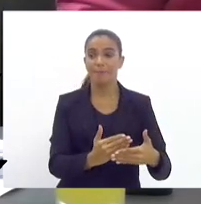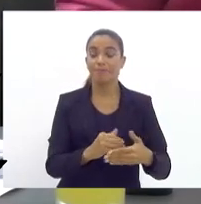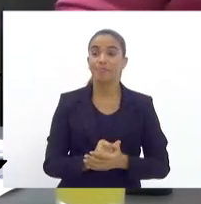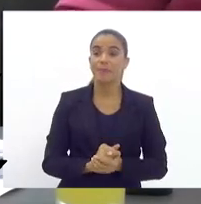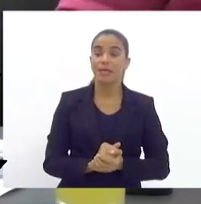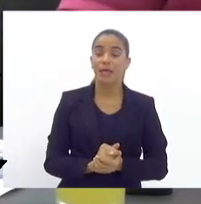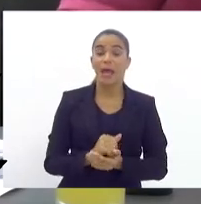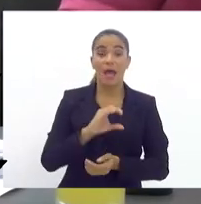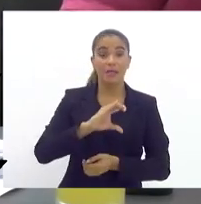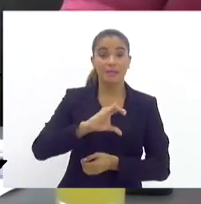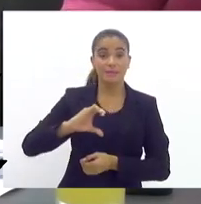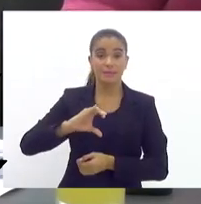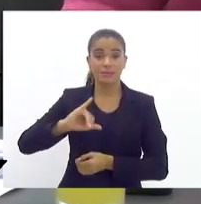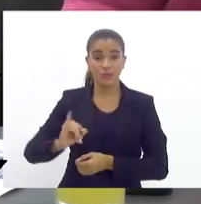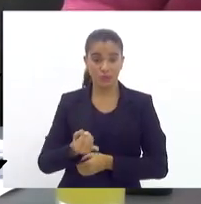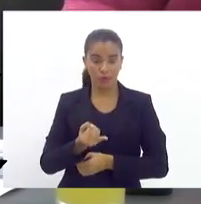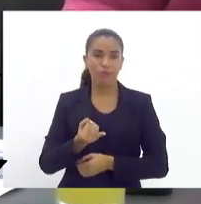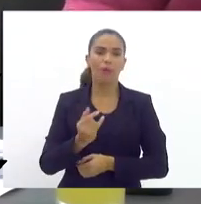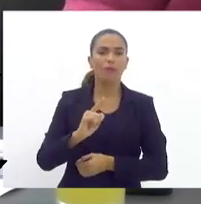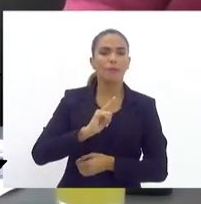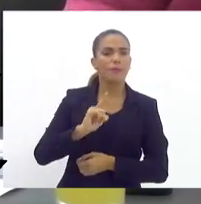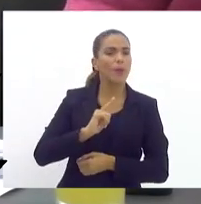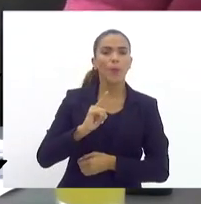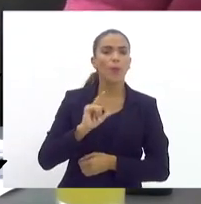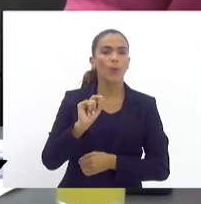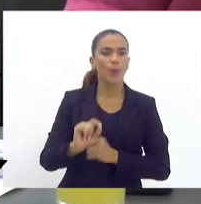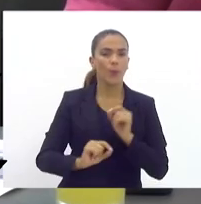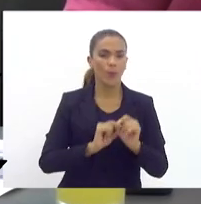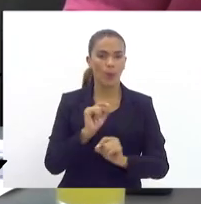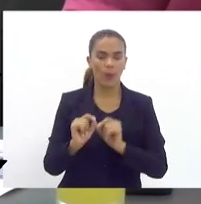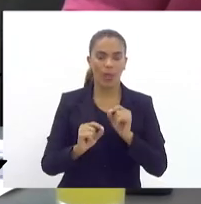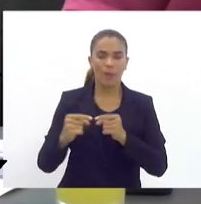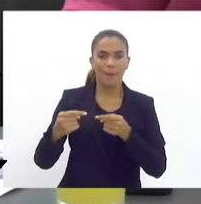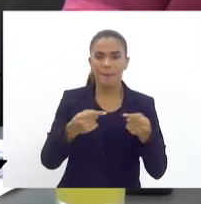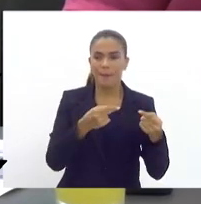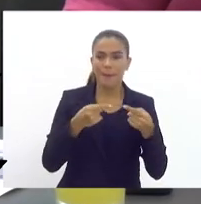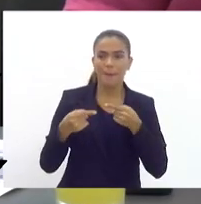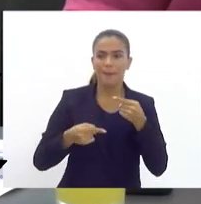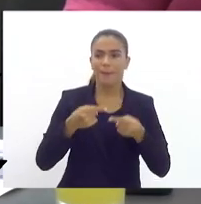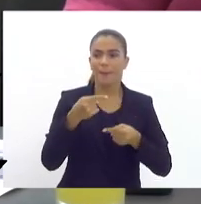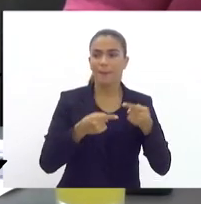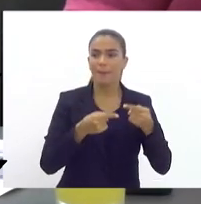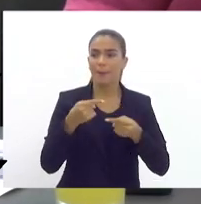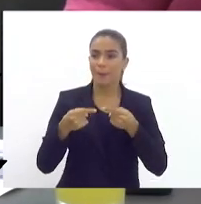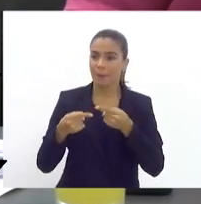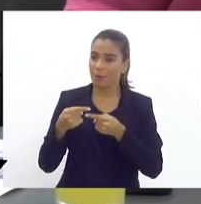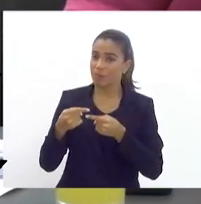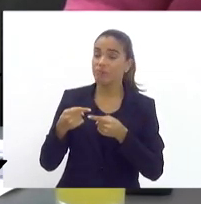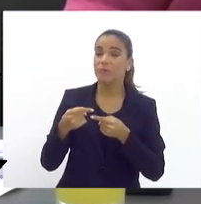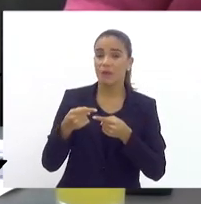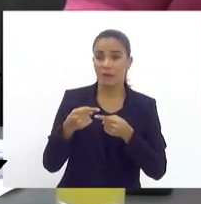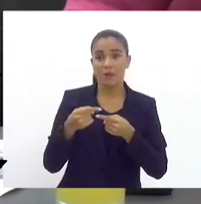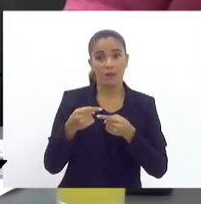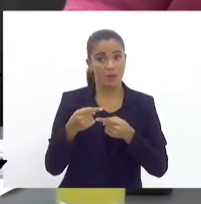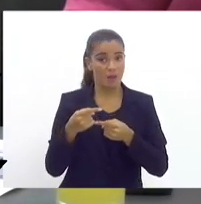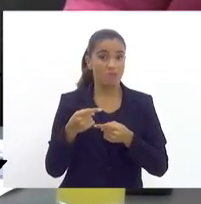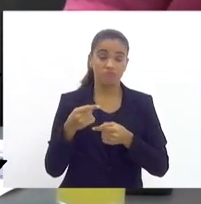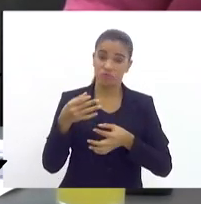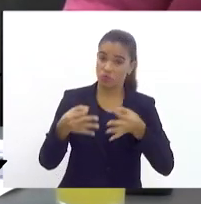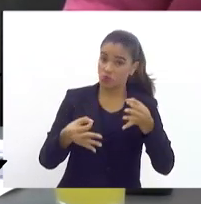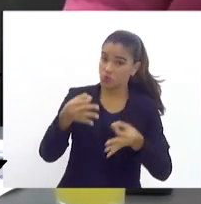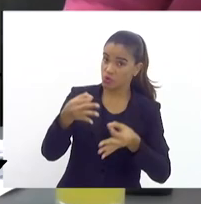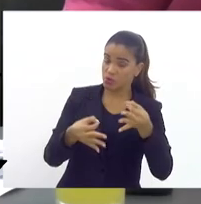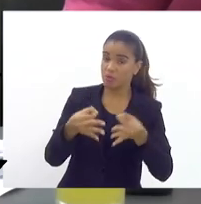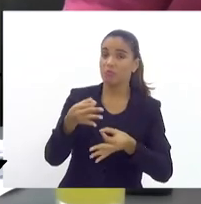A CCJ tem assentado aqui, no âmbito da CCJ, né, jurisprudência, mas